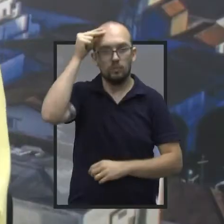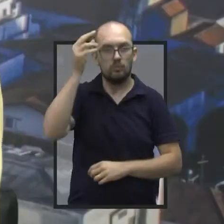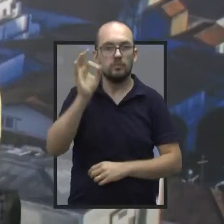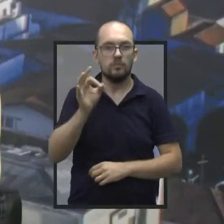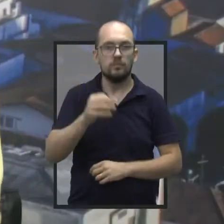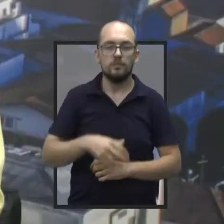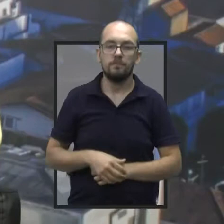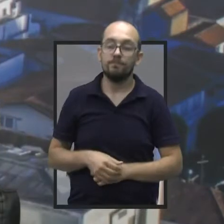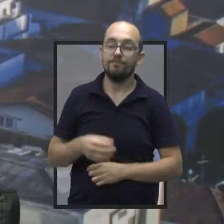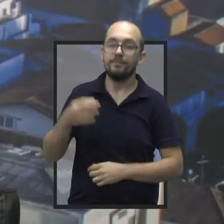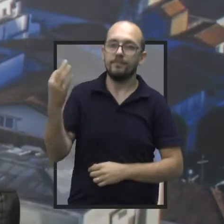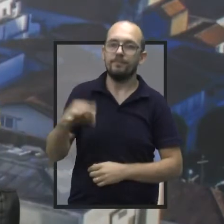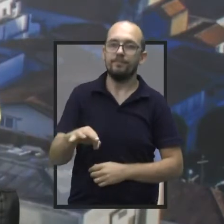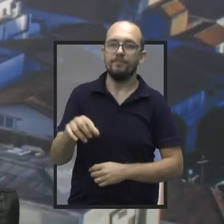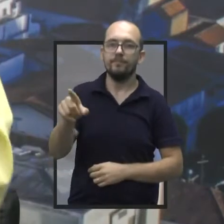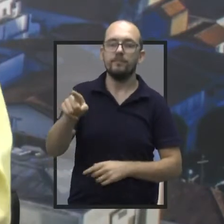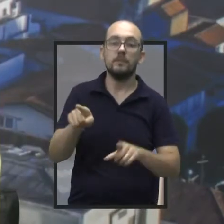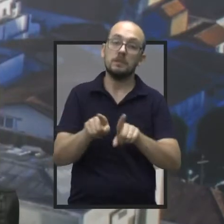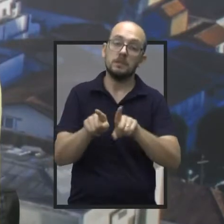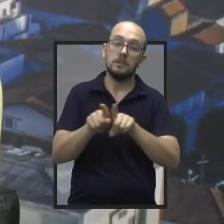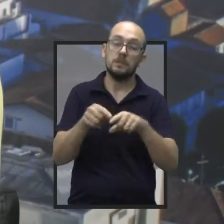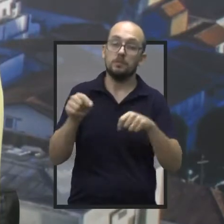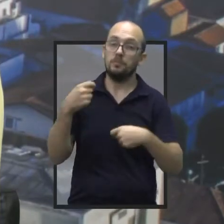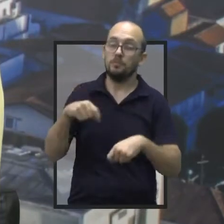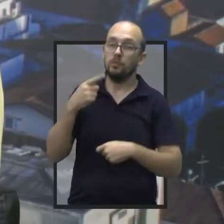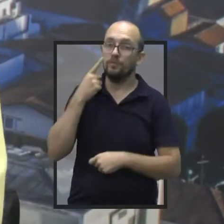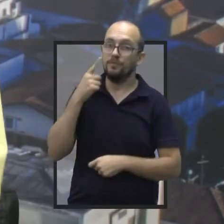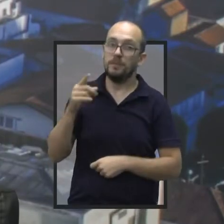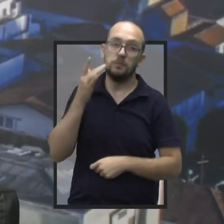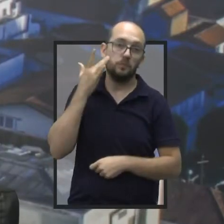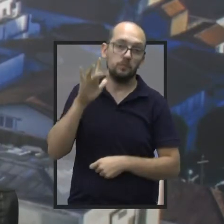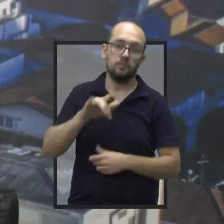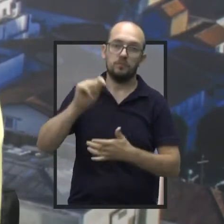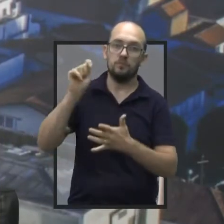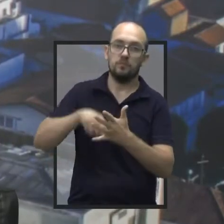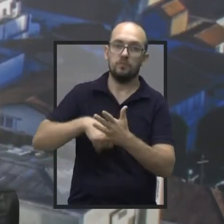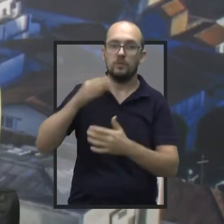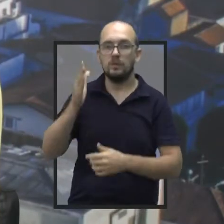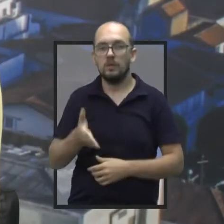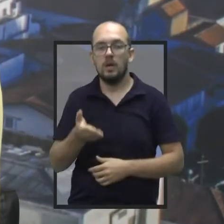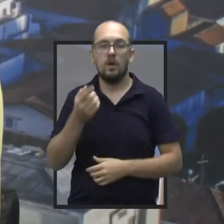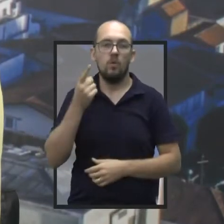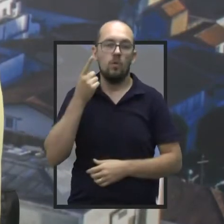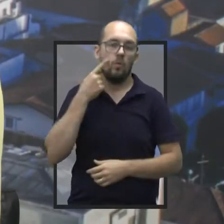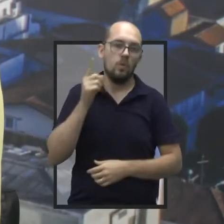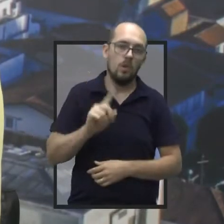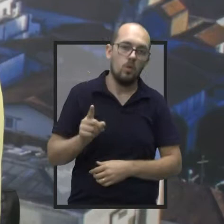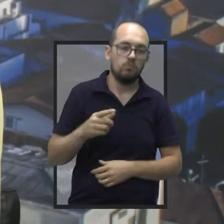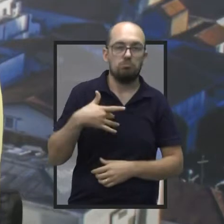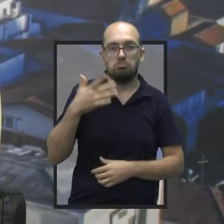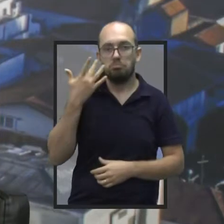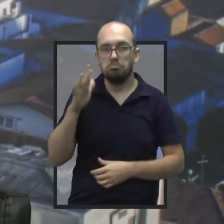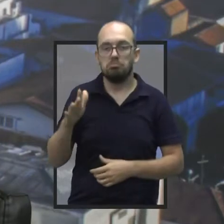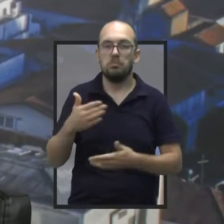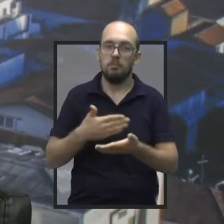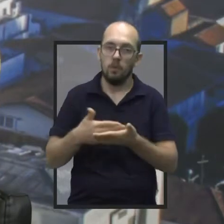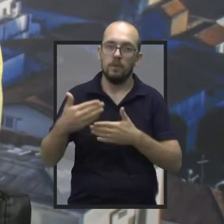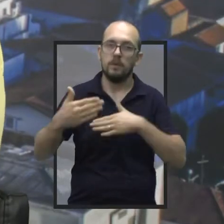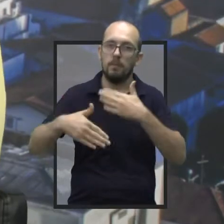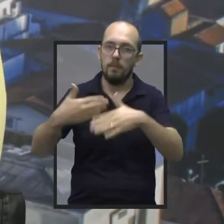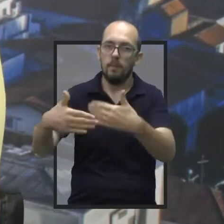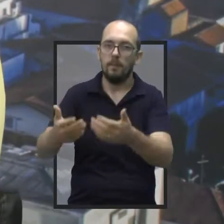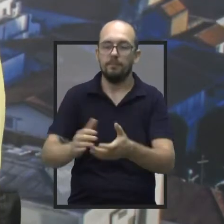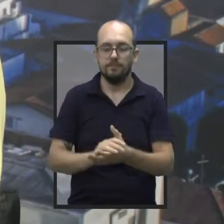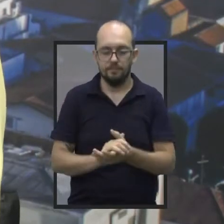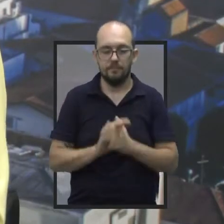até ver agora se isso já foi sancionado para ver, para começar já a implantação dos mecanismos.